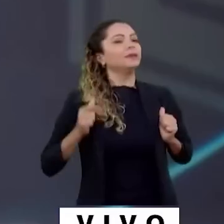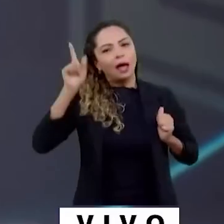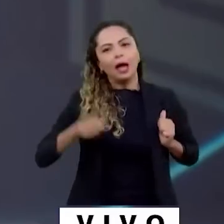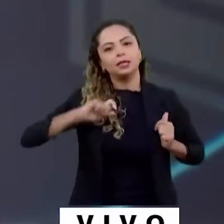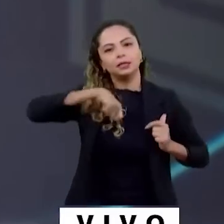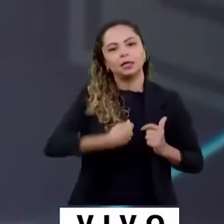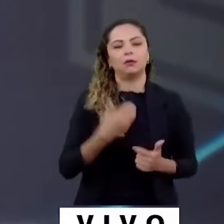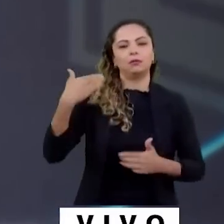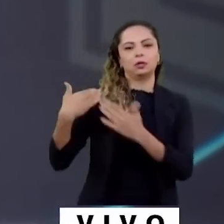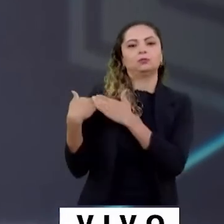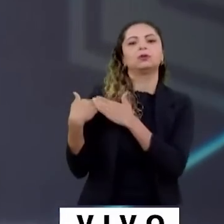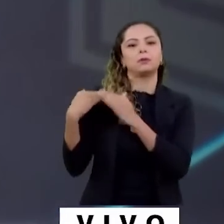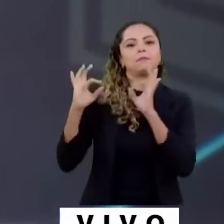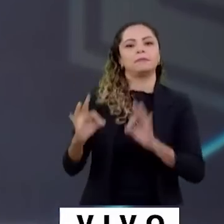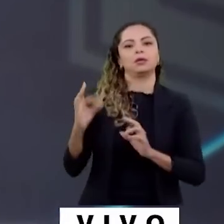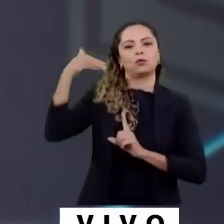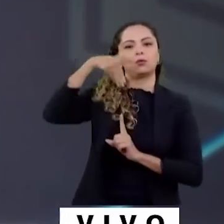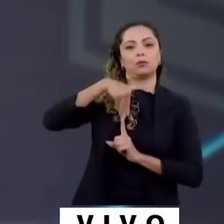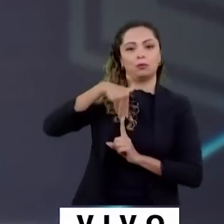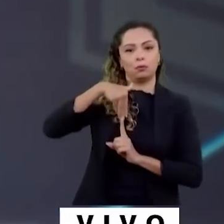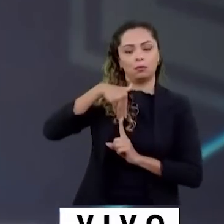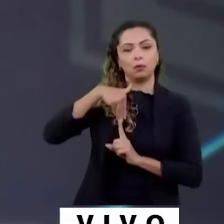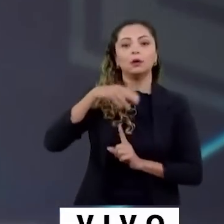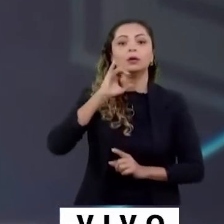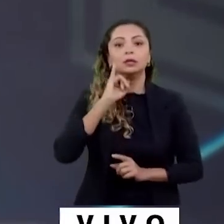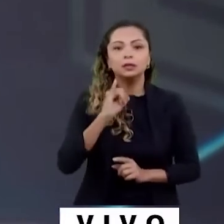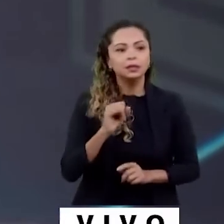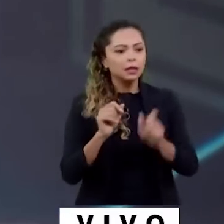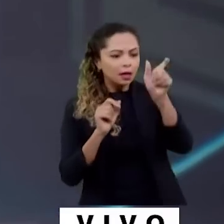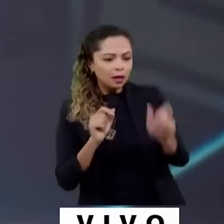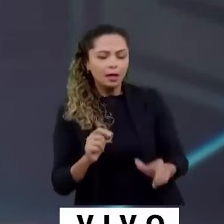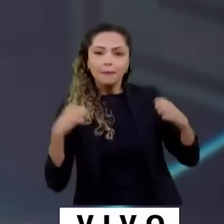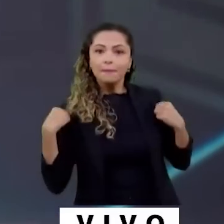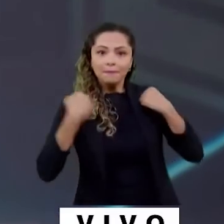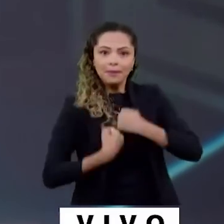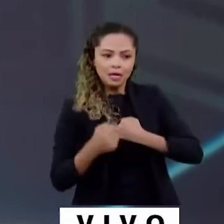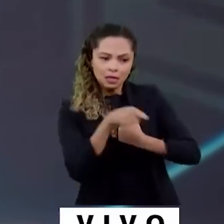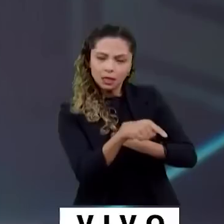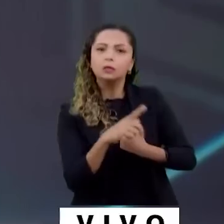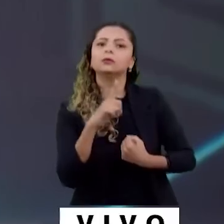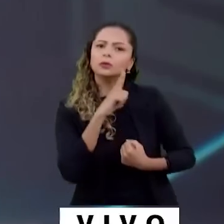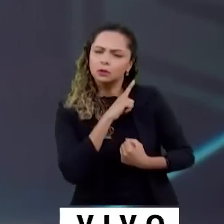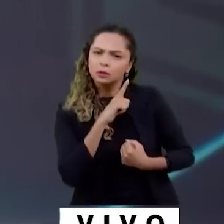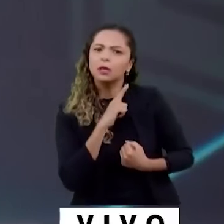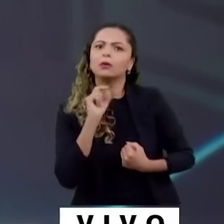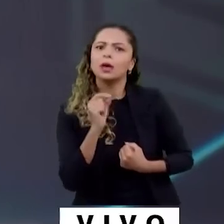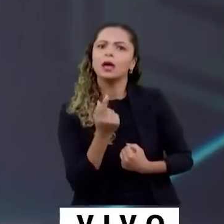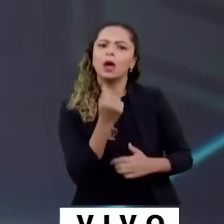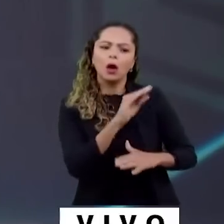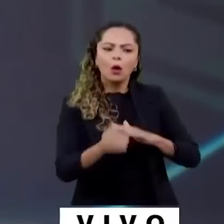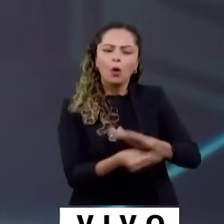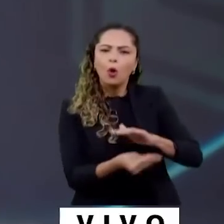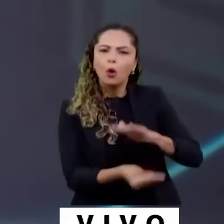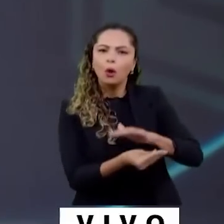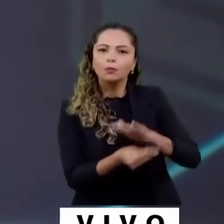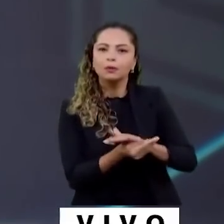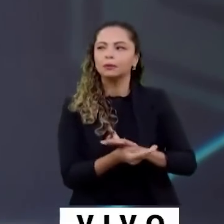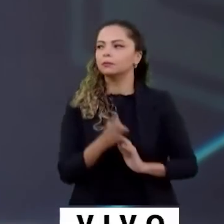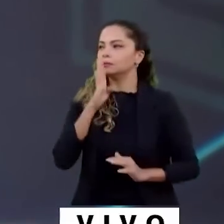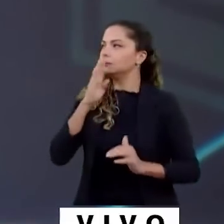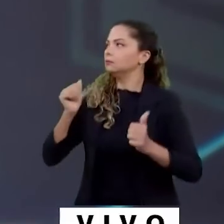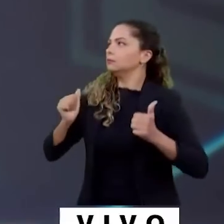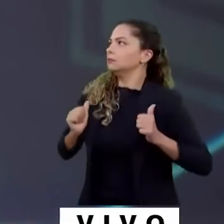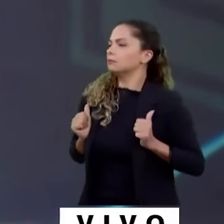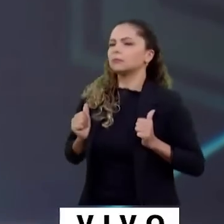sumariamente o seu Ministro que tá envolvido em escândalos de corrupção é tão omisso Quanto é tão responsável